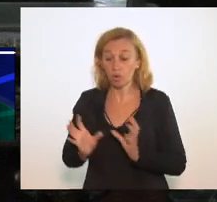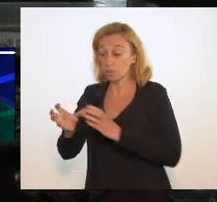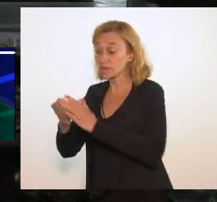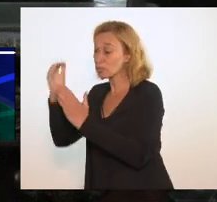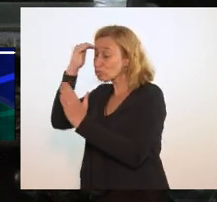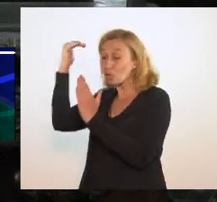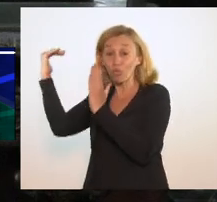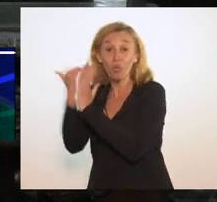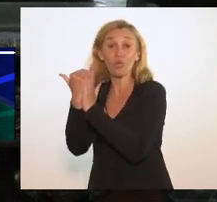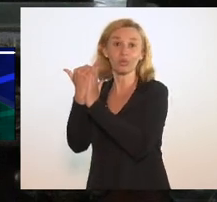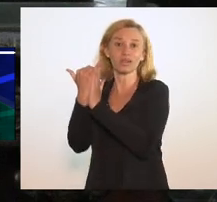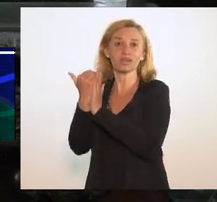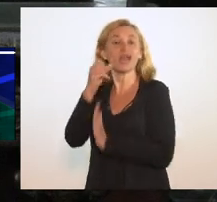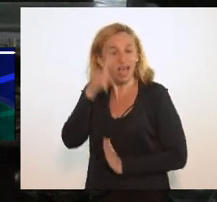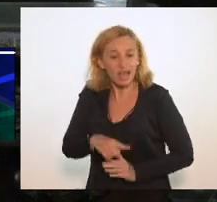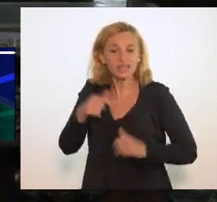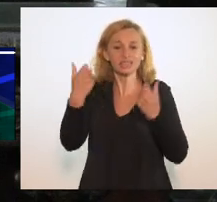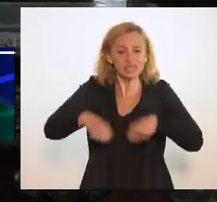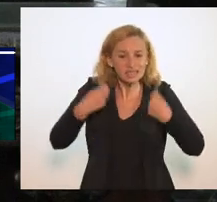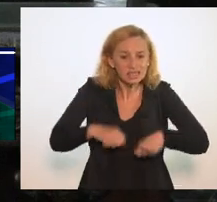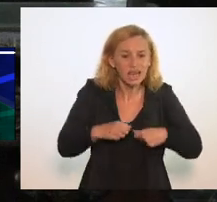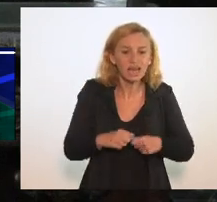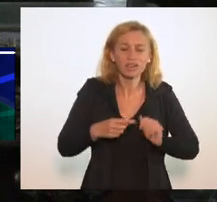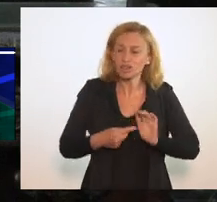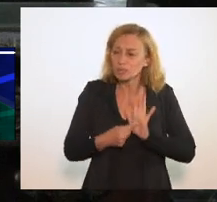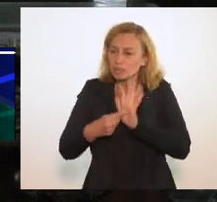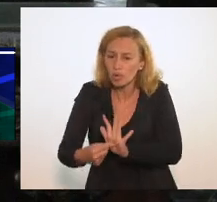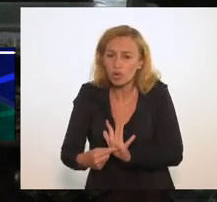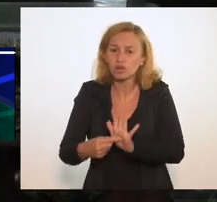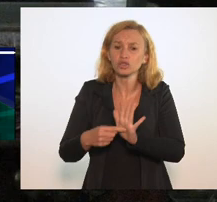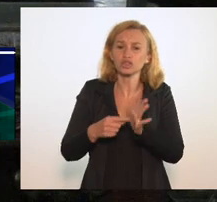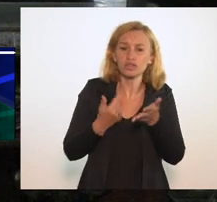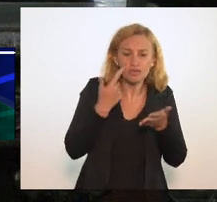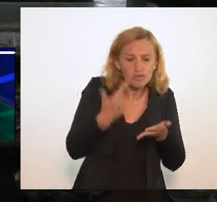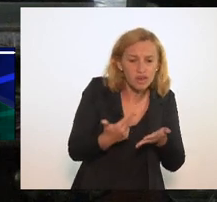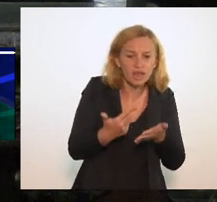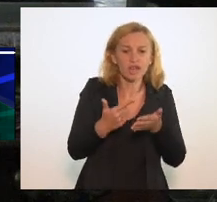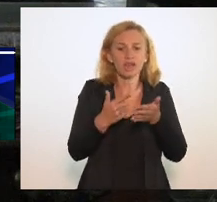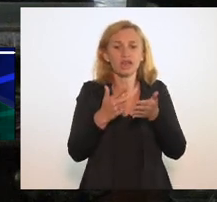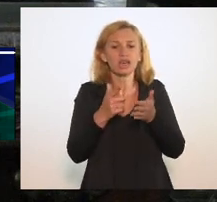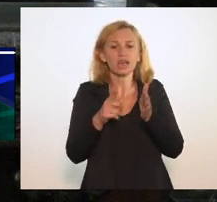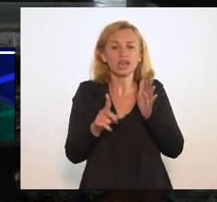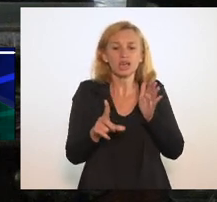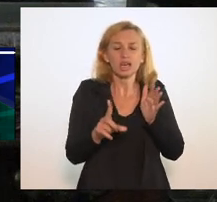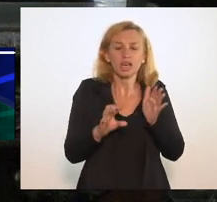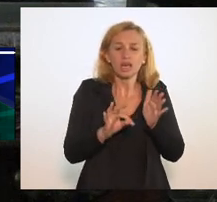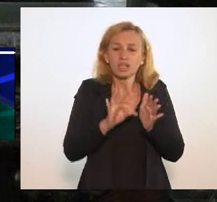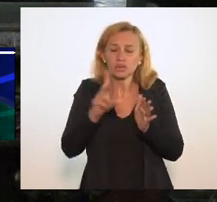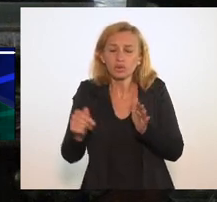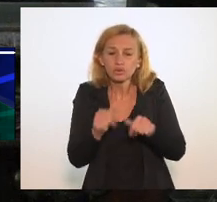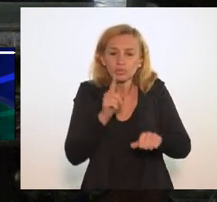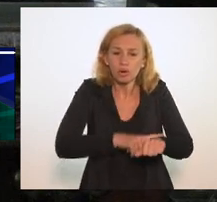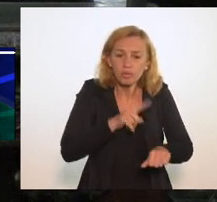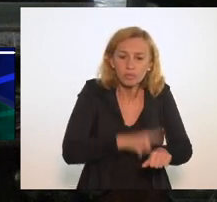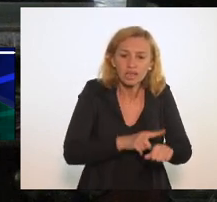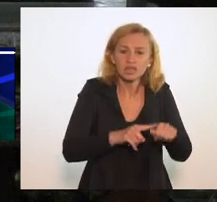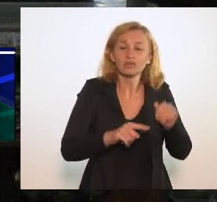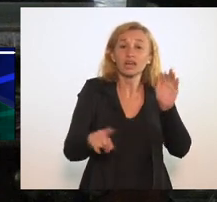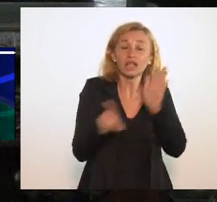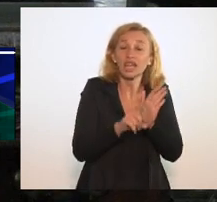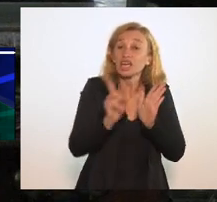Cumpra-se. É necessário que a gente faça um levantamento dessas legislações que não estão